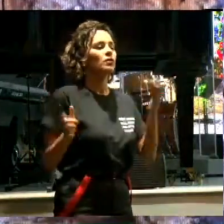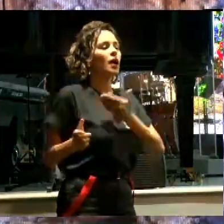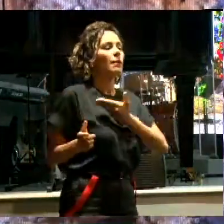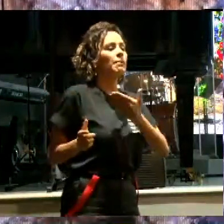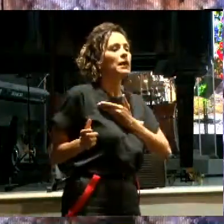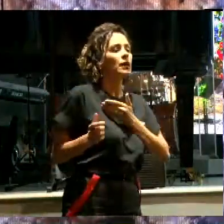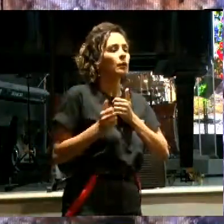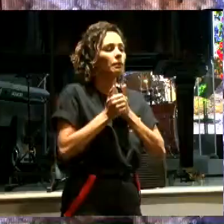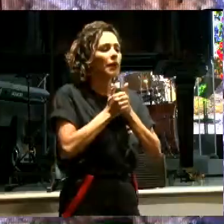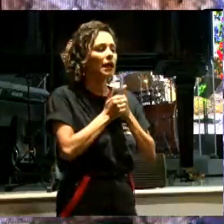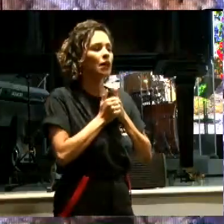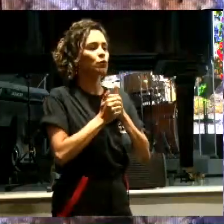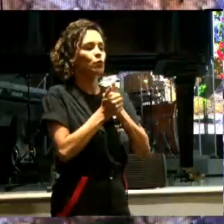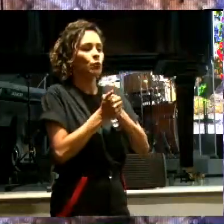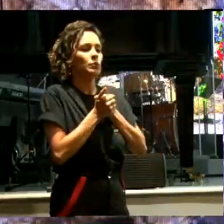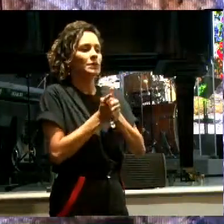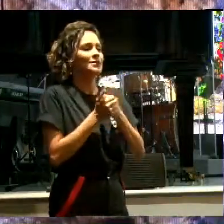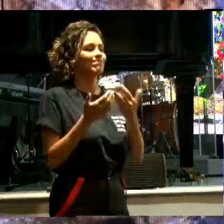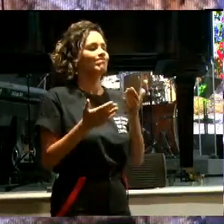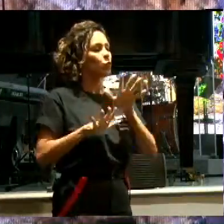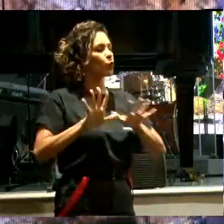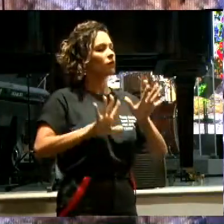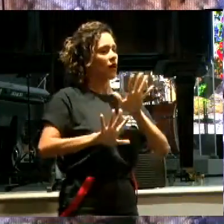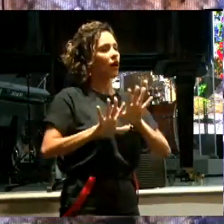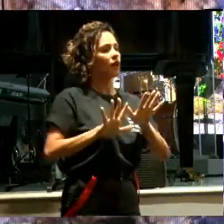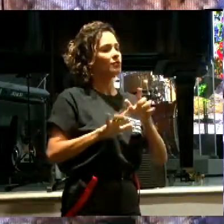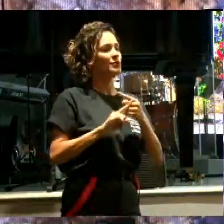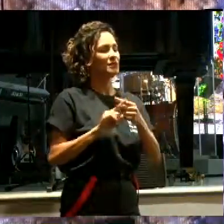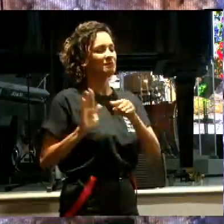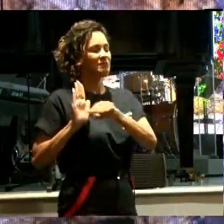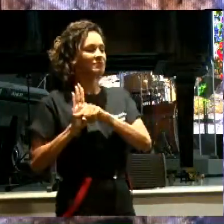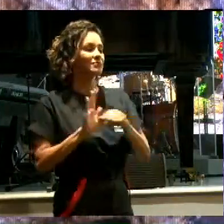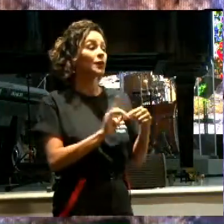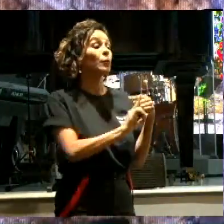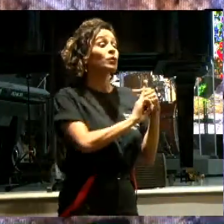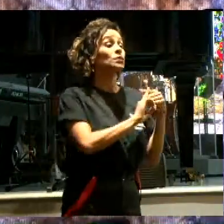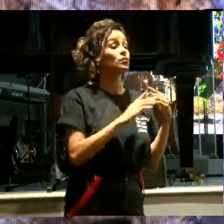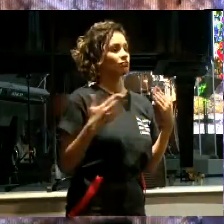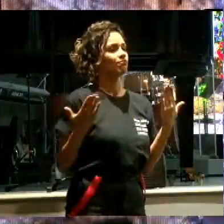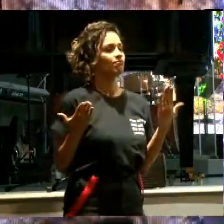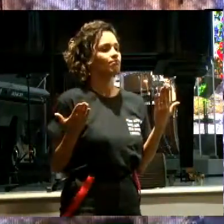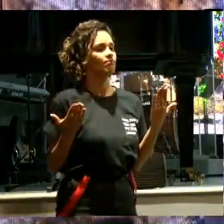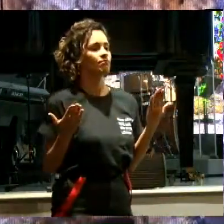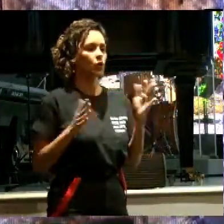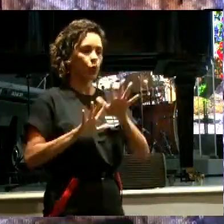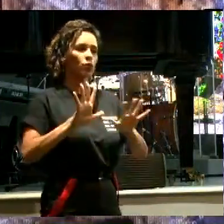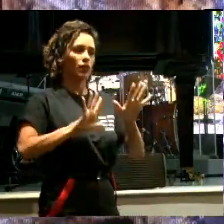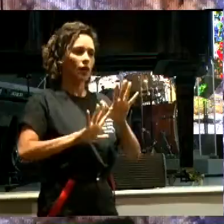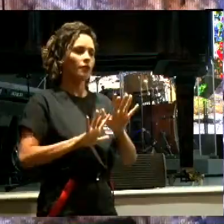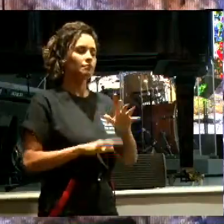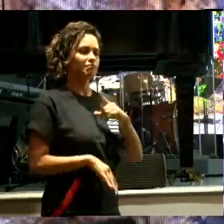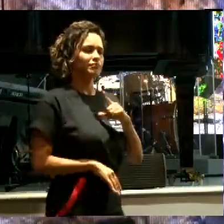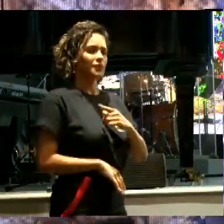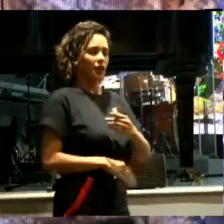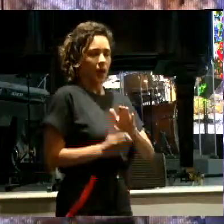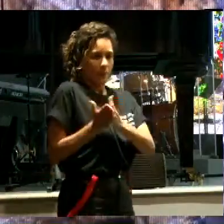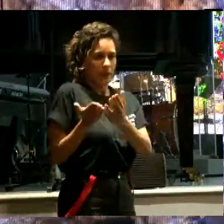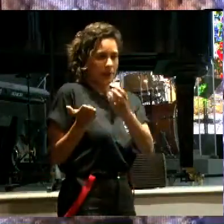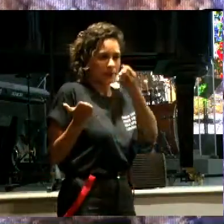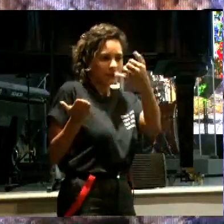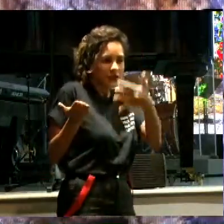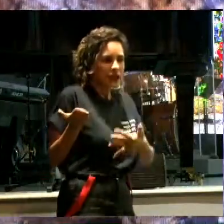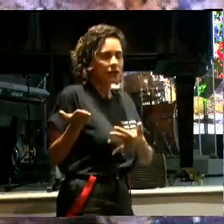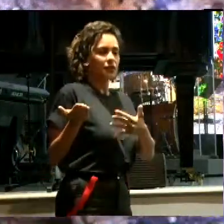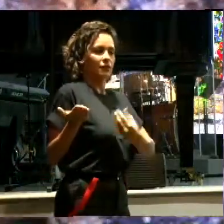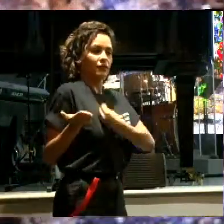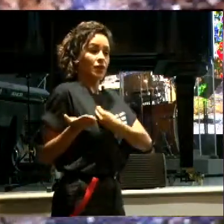maravilhosos para falar desse homem, porque a Bíblia nos fala bem desse homem. Era um homem bem relacionado, era um